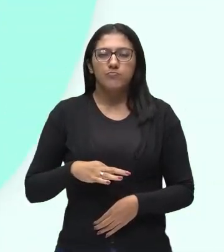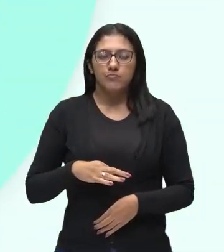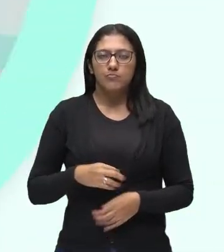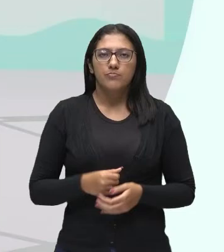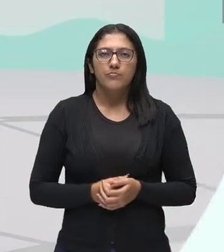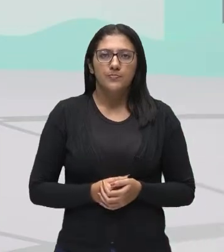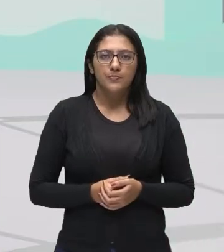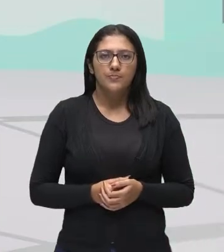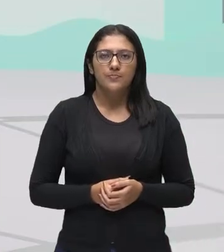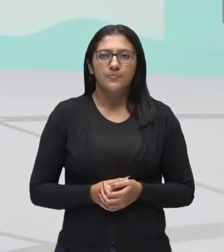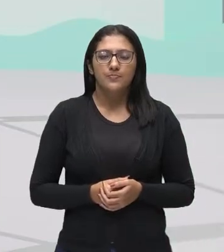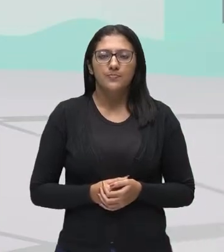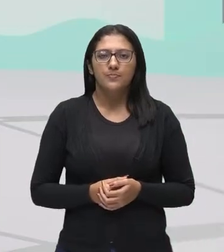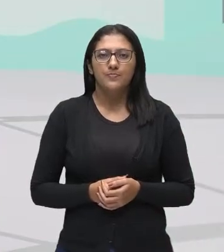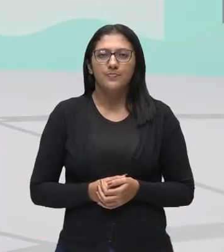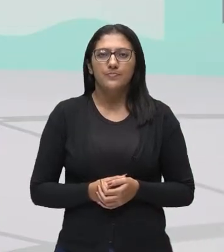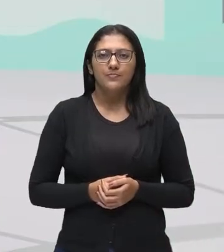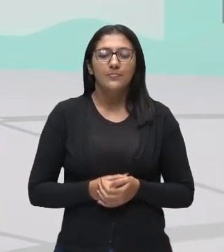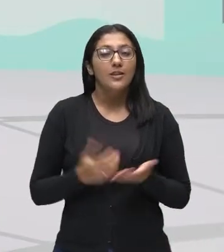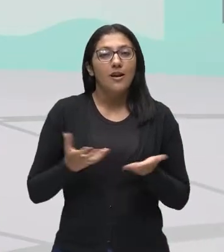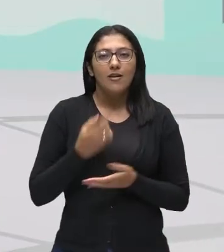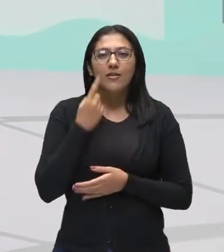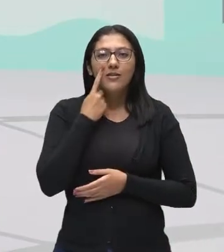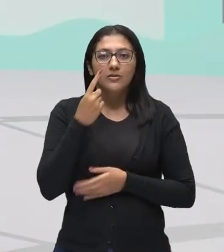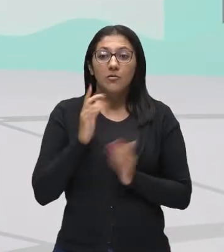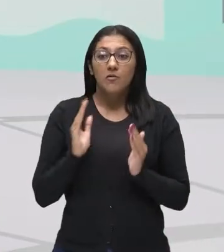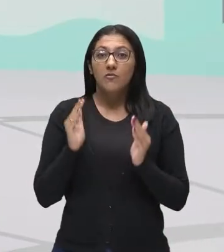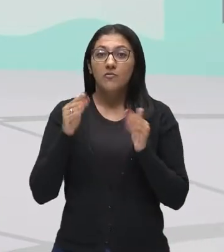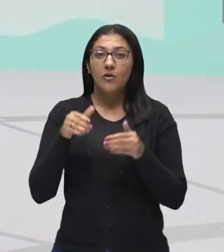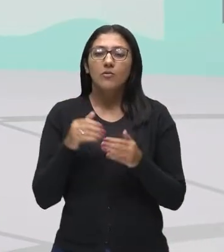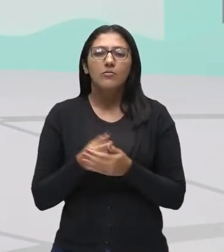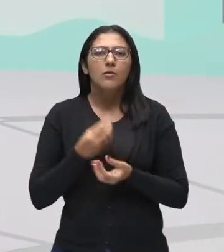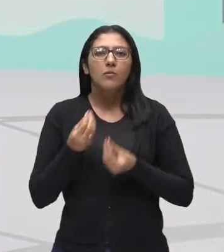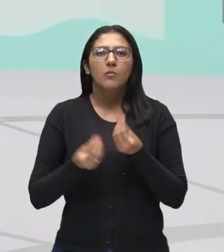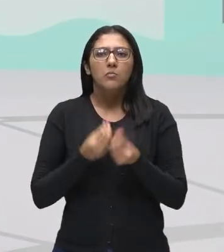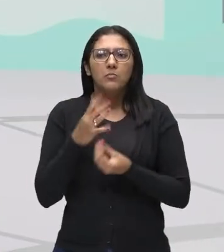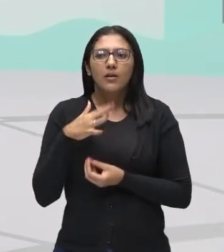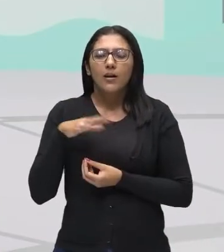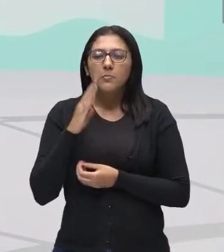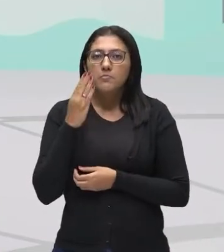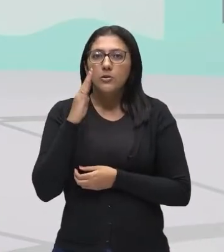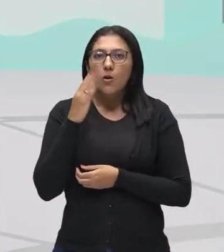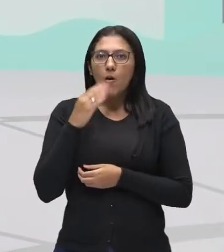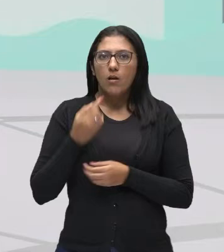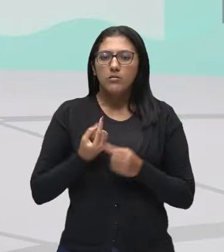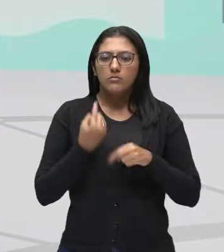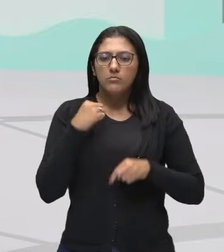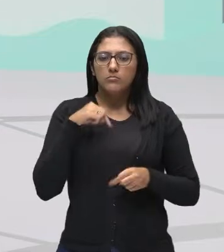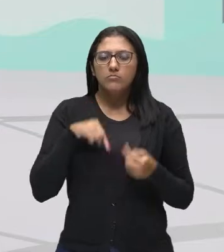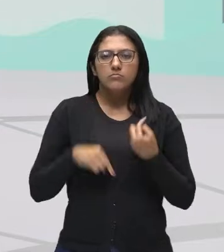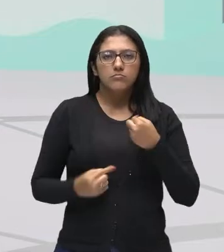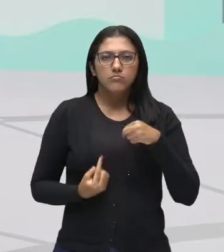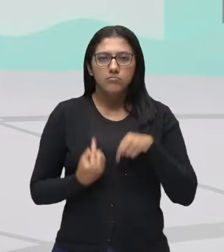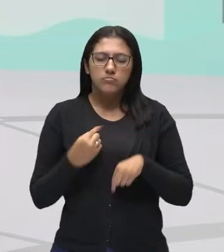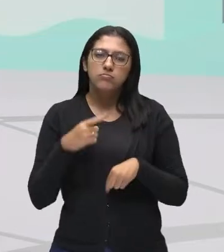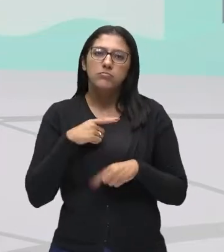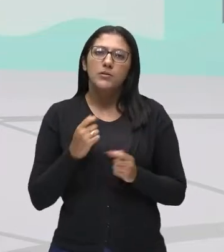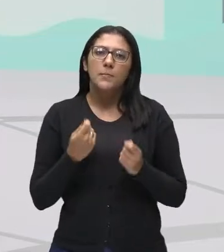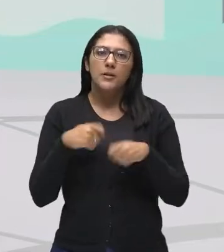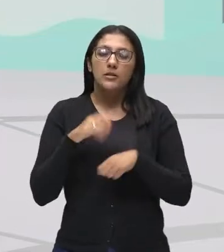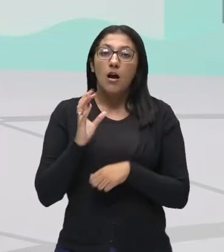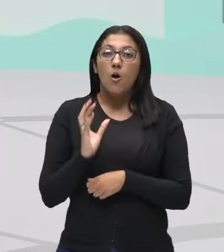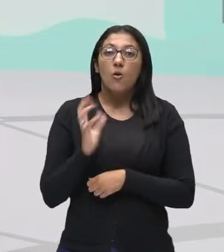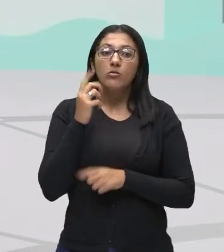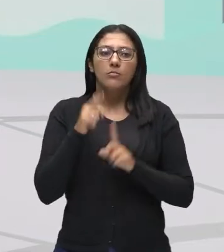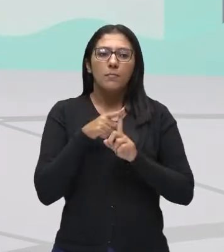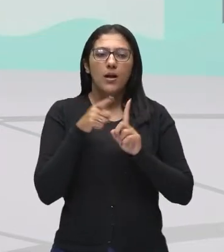ovários. Bem, agora a gente vai focar nos processos biológicos que são necessários para que a mulher fique